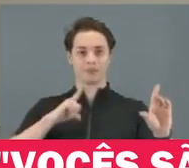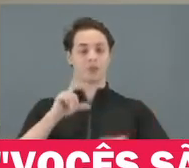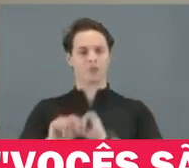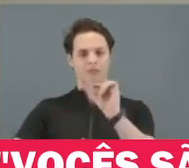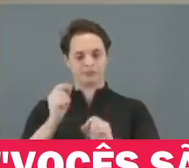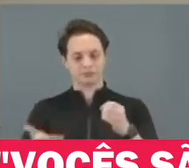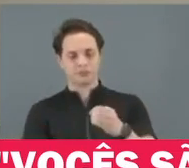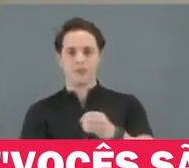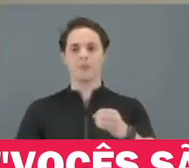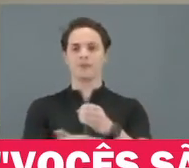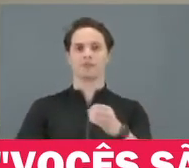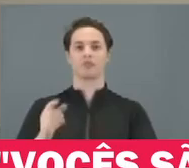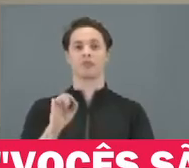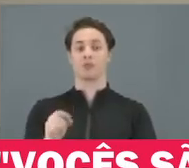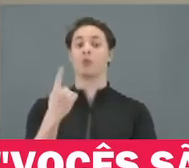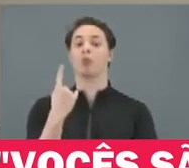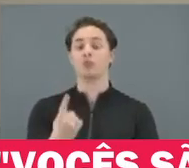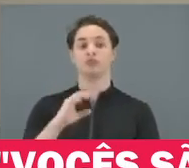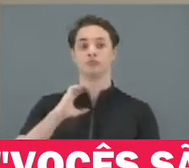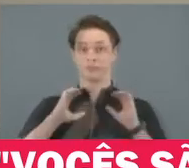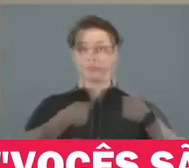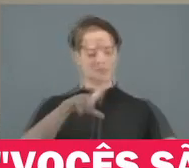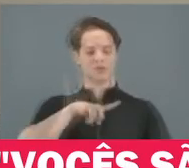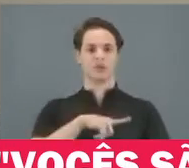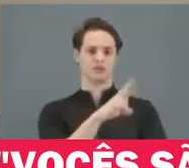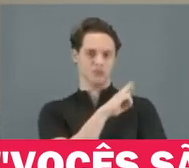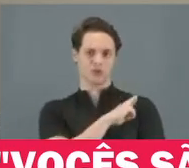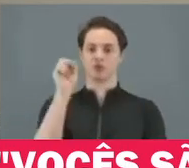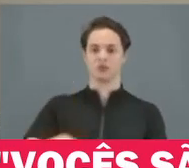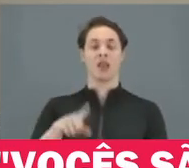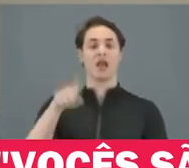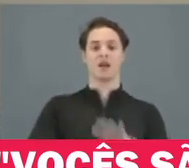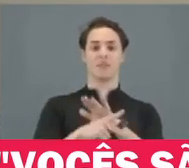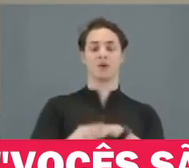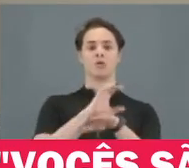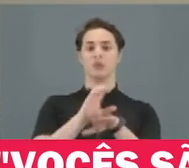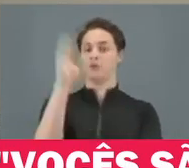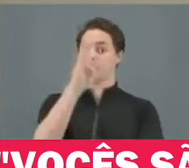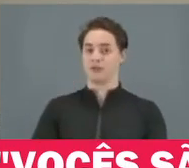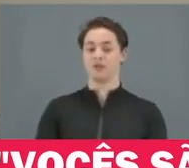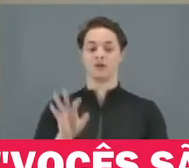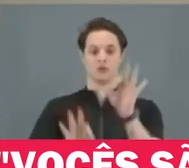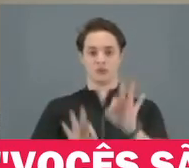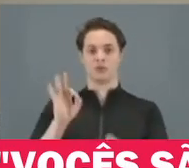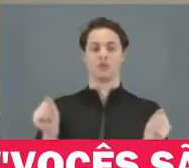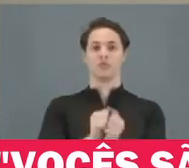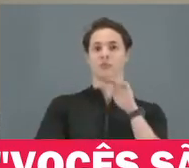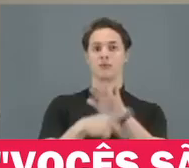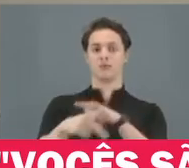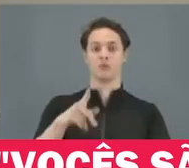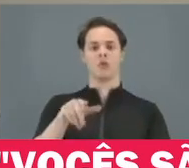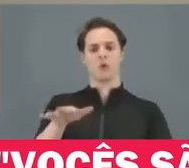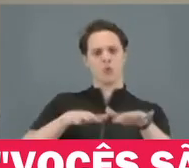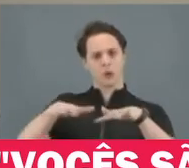um alicerce. Um cidadão, um voto. É a Constituição brasileira que está em jogo. É o regime democrático que está